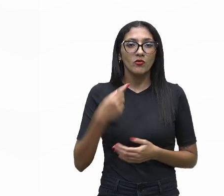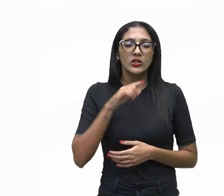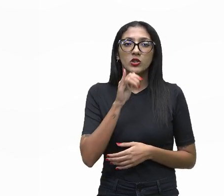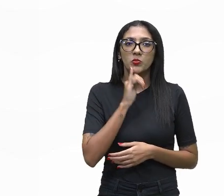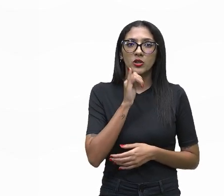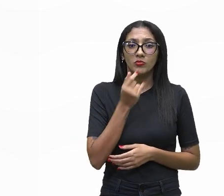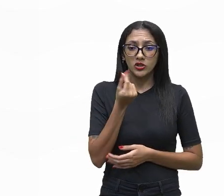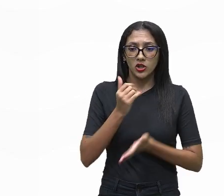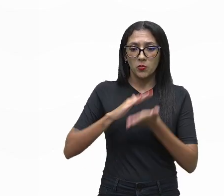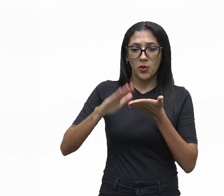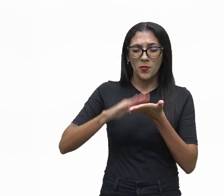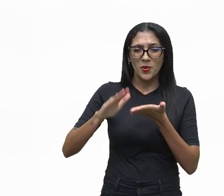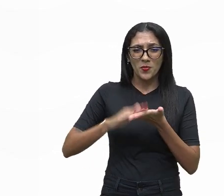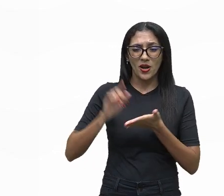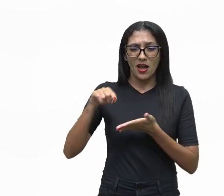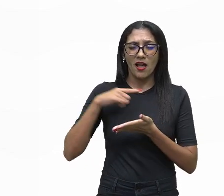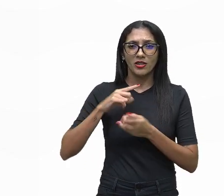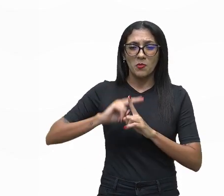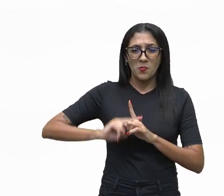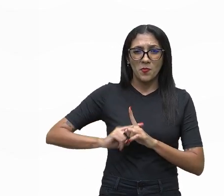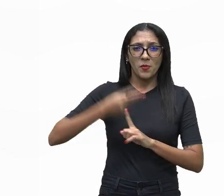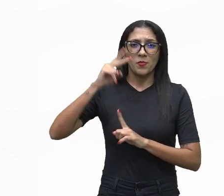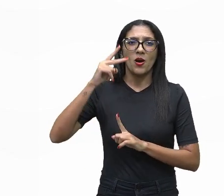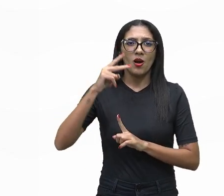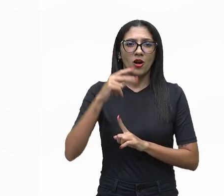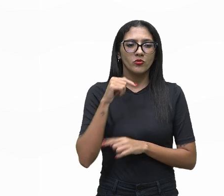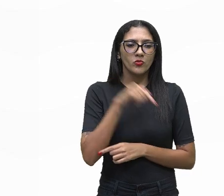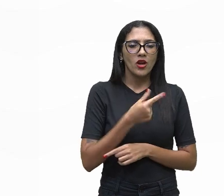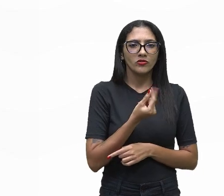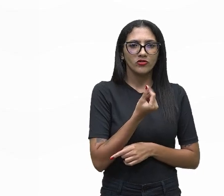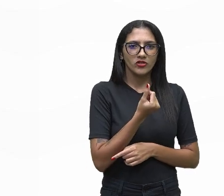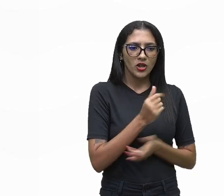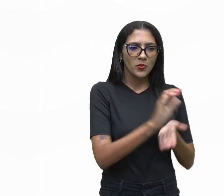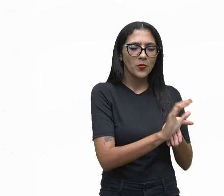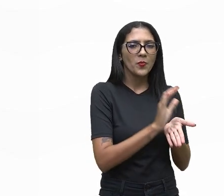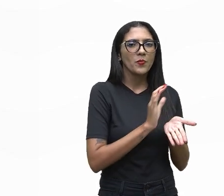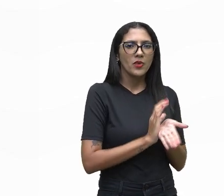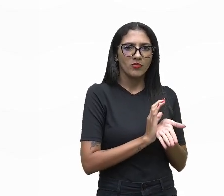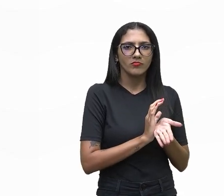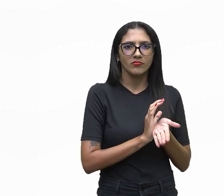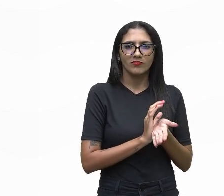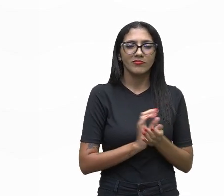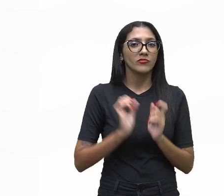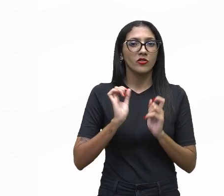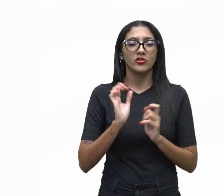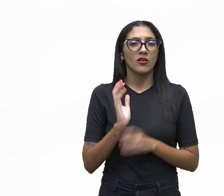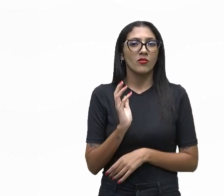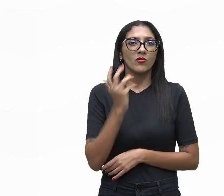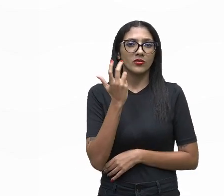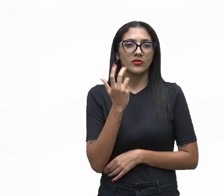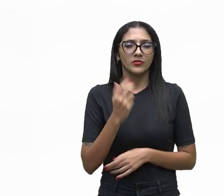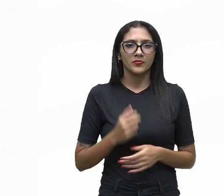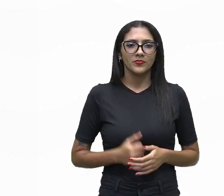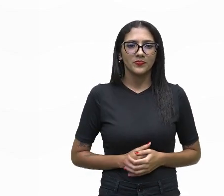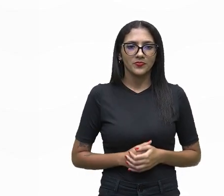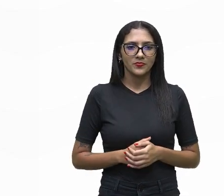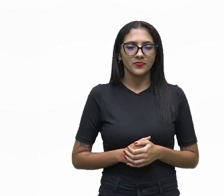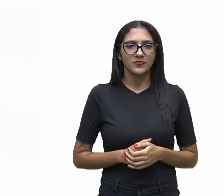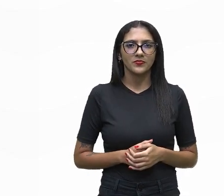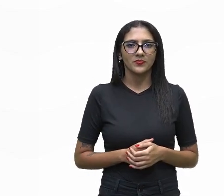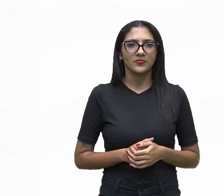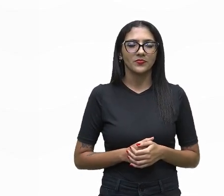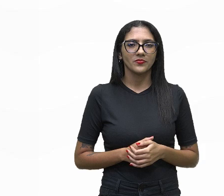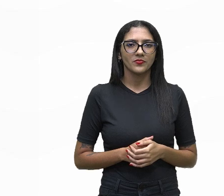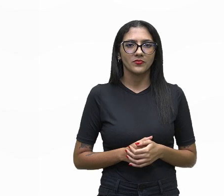despesas ficarem maiores que as receitas. Porque o que vai acontecer? Você vai chegar num ponto